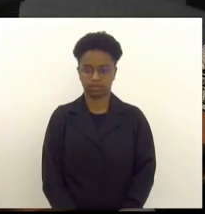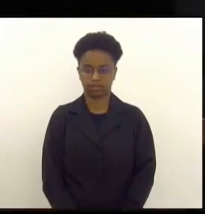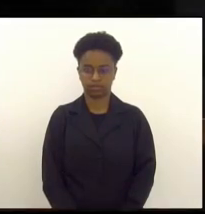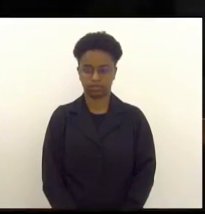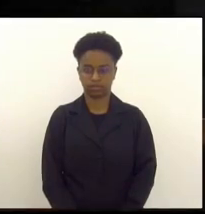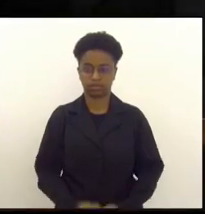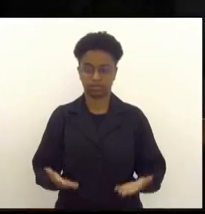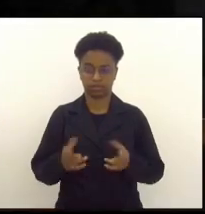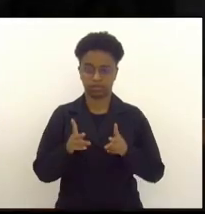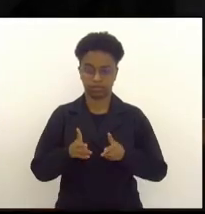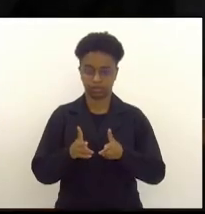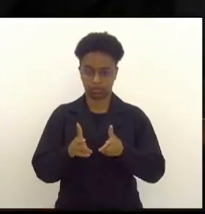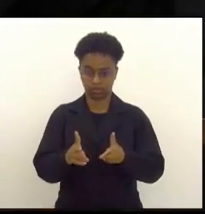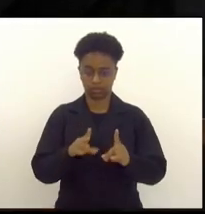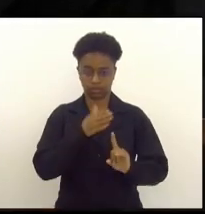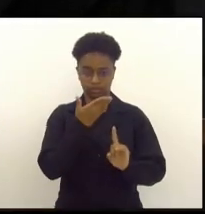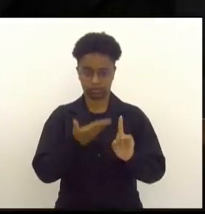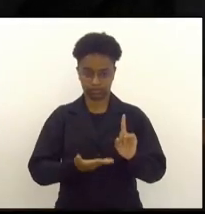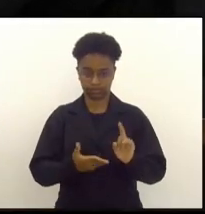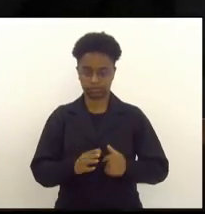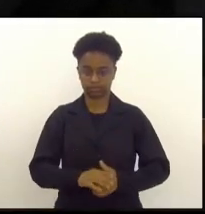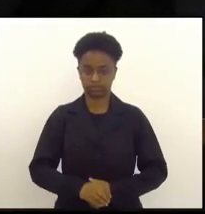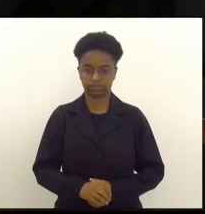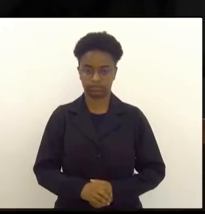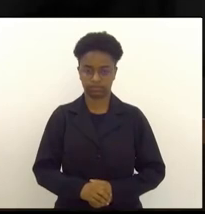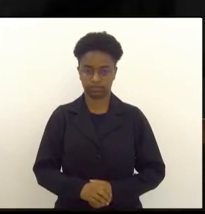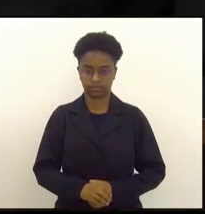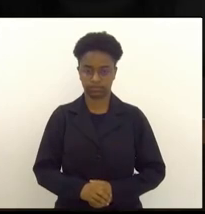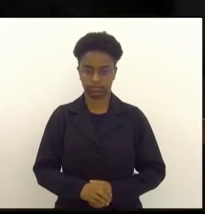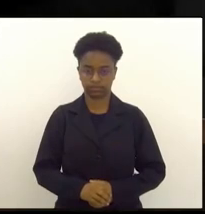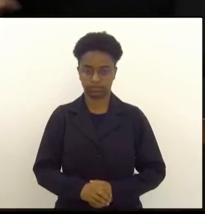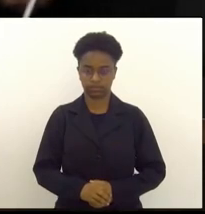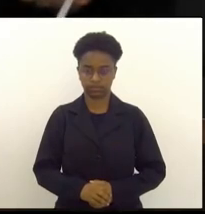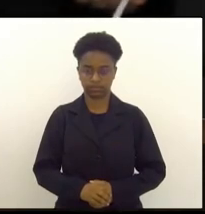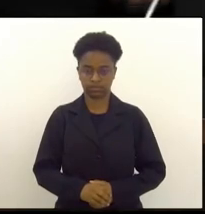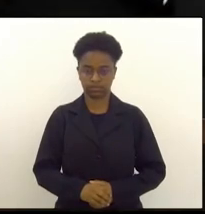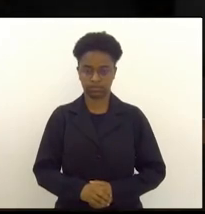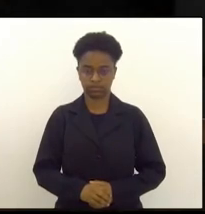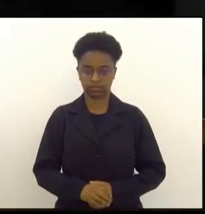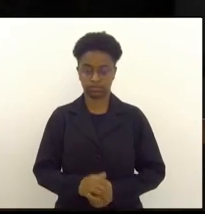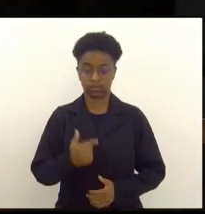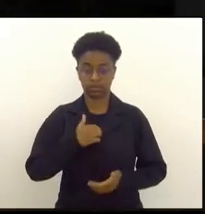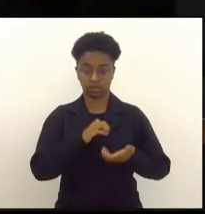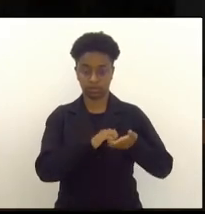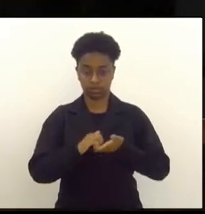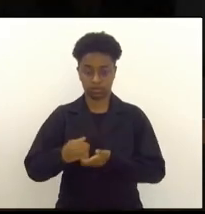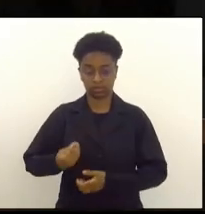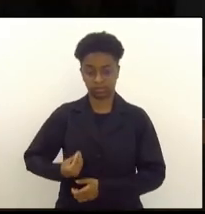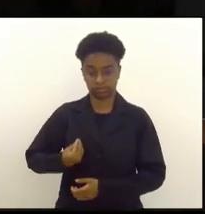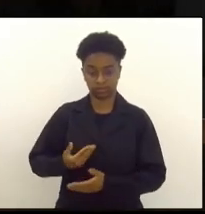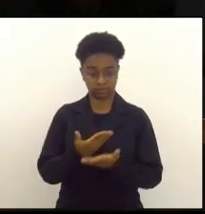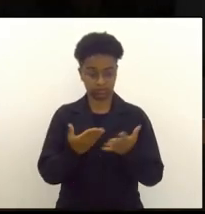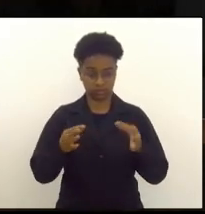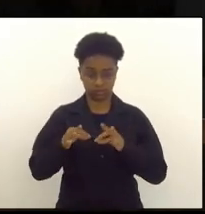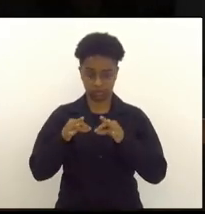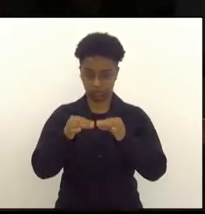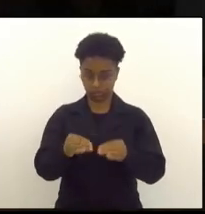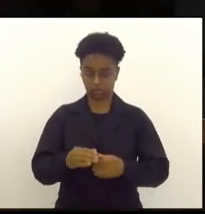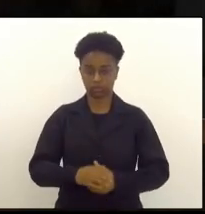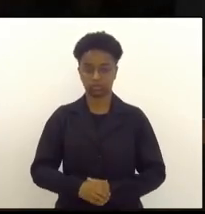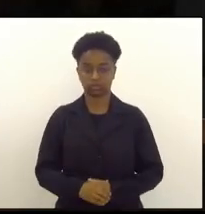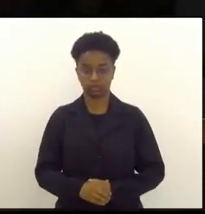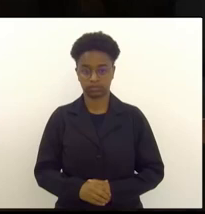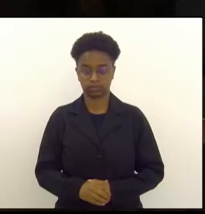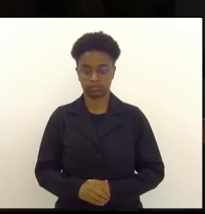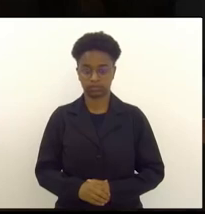Dando continuidade à nossa sessão solene, aqui, quero saudar a presença de todos,